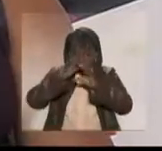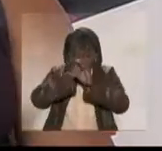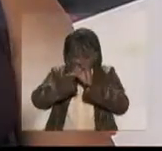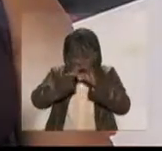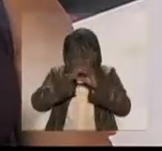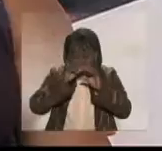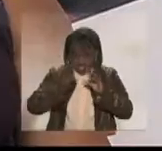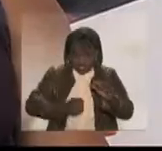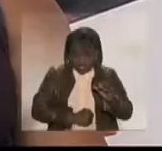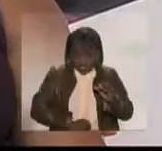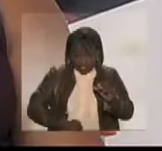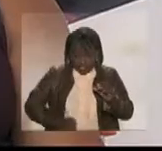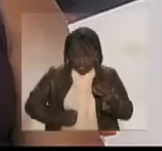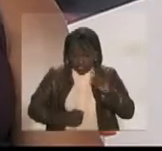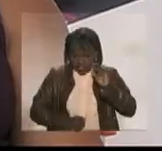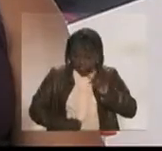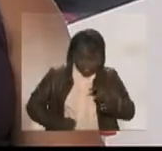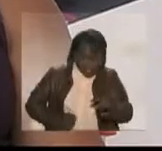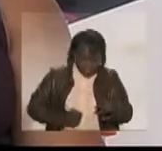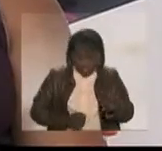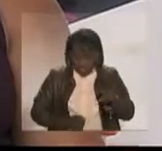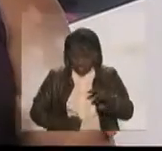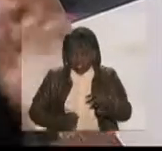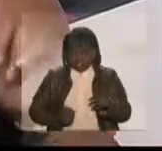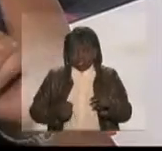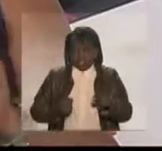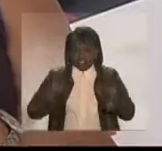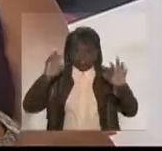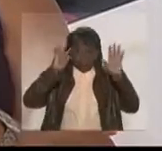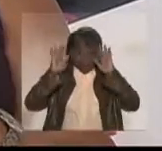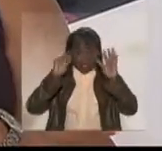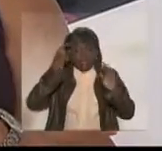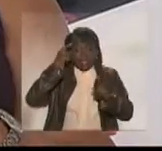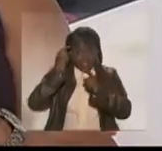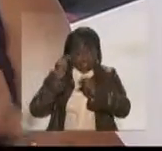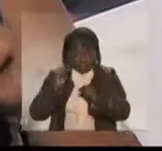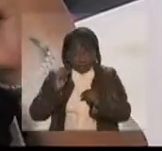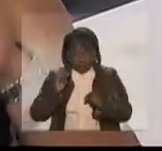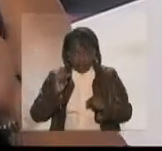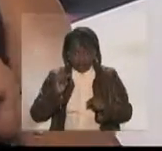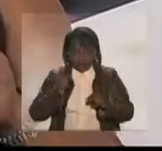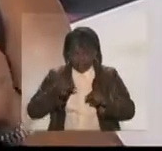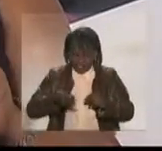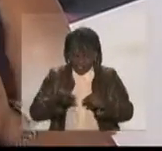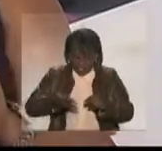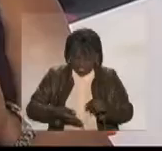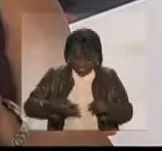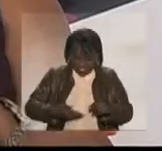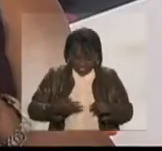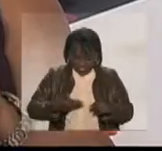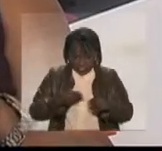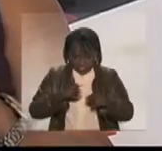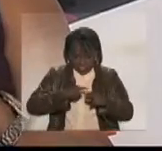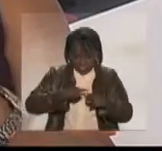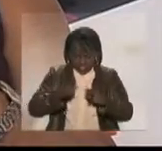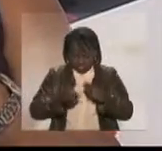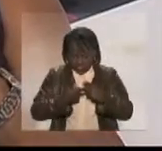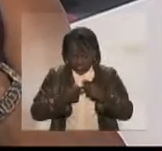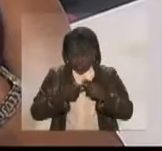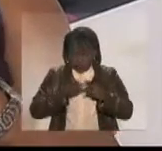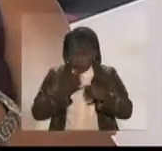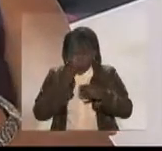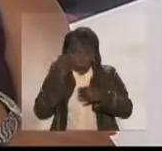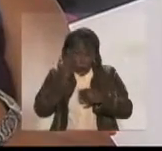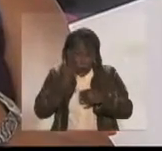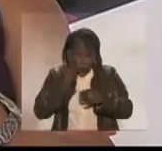acompanhando pela imagem de ultrassonografia. Agora você imagina, aquela cureta ela é afiadíssima